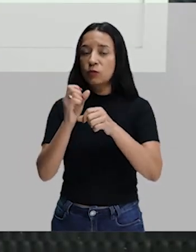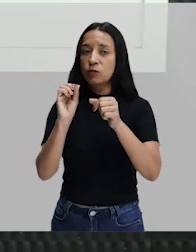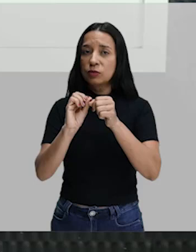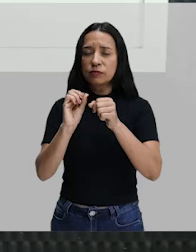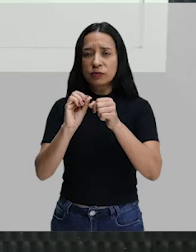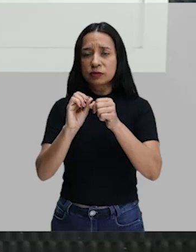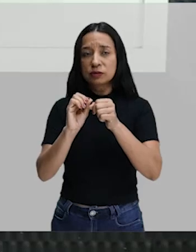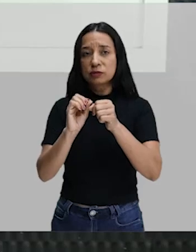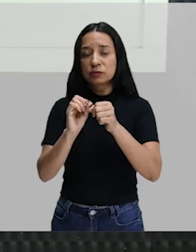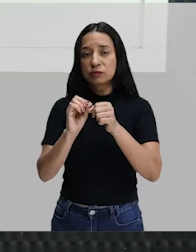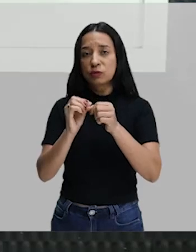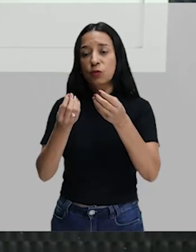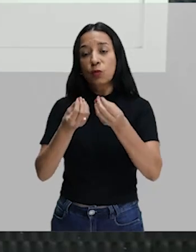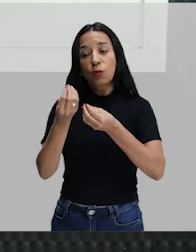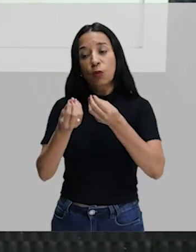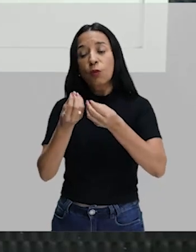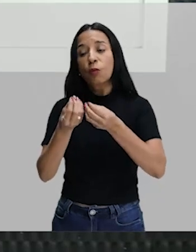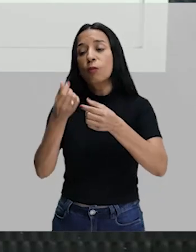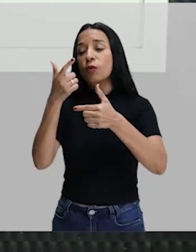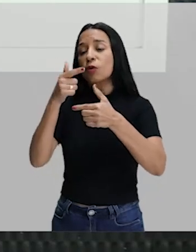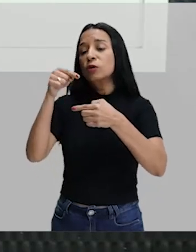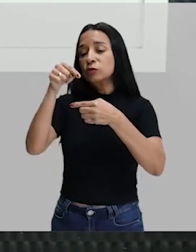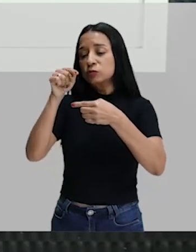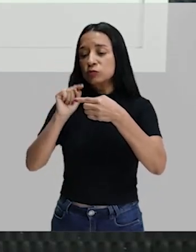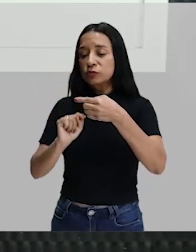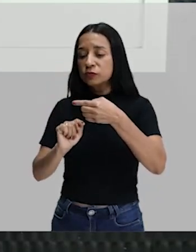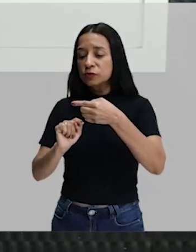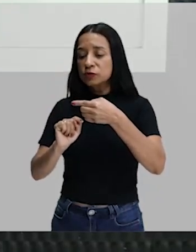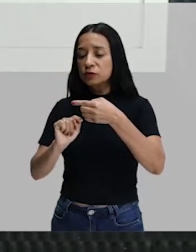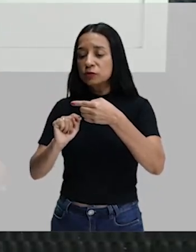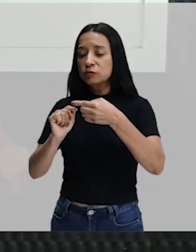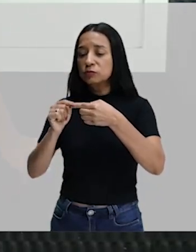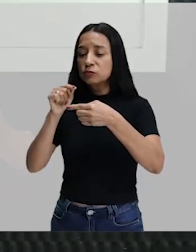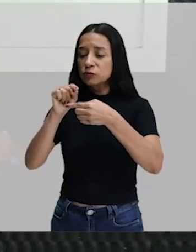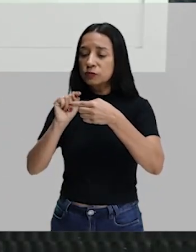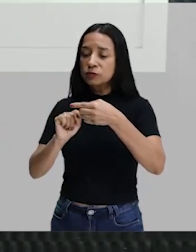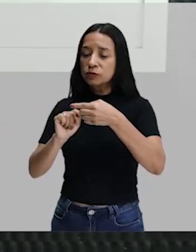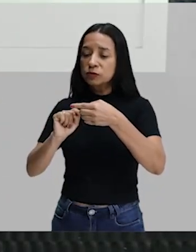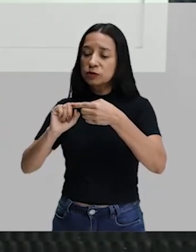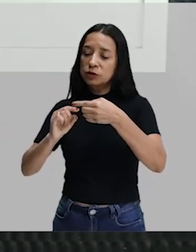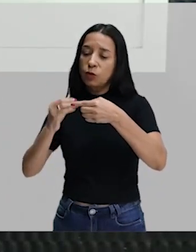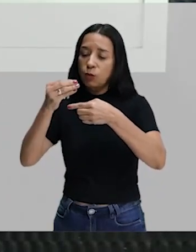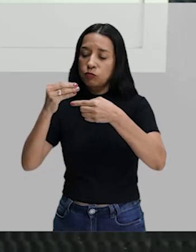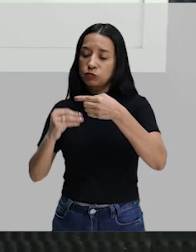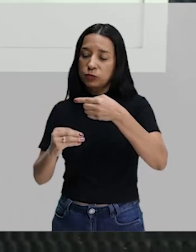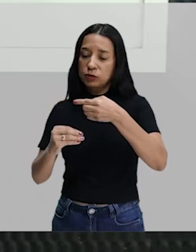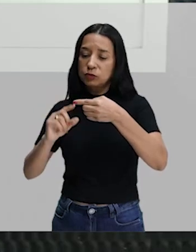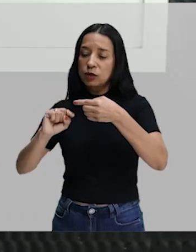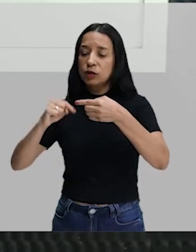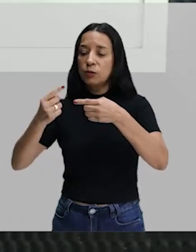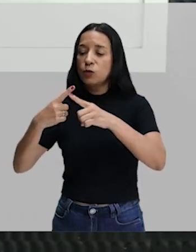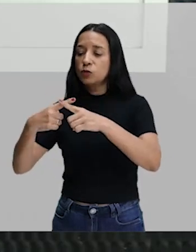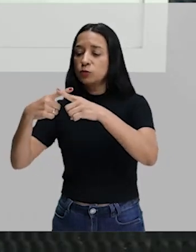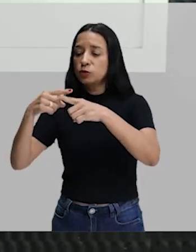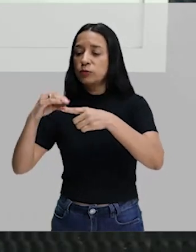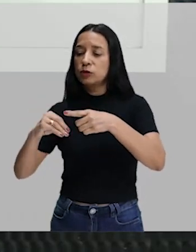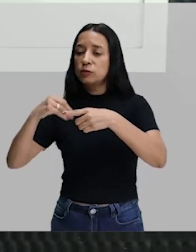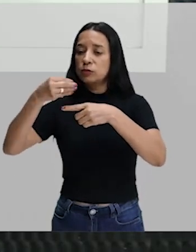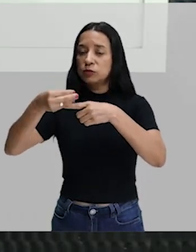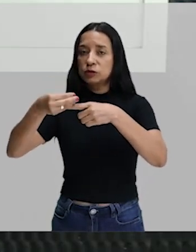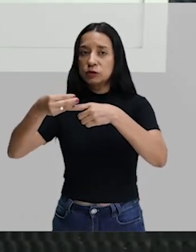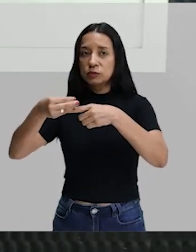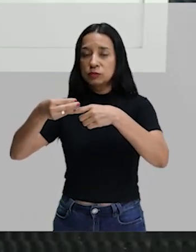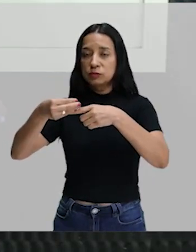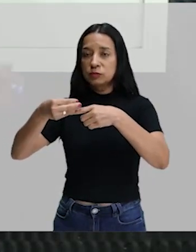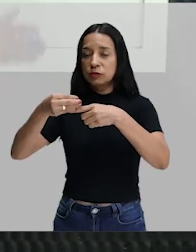faz? Divide pelo de baixo e multiplica pelo de cima. Então, se eu dividir essa expressão por essa, ó, o x menos 1 cancela